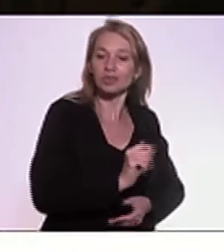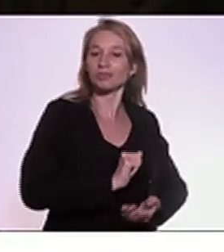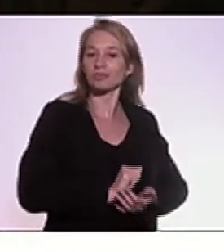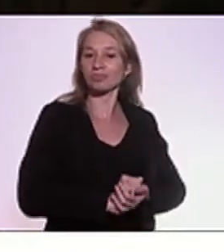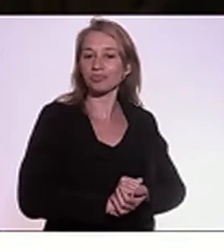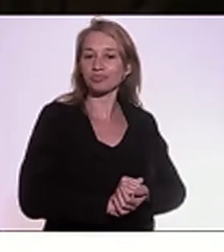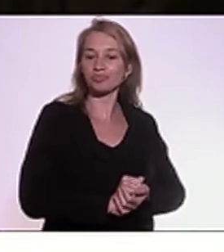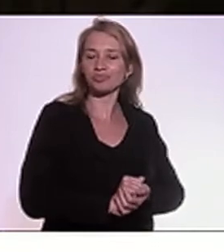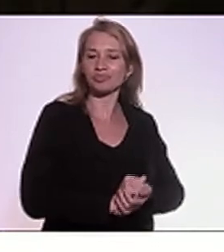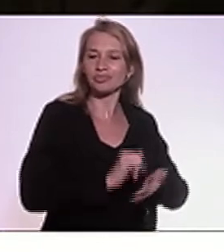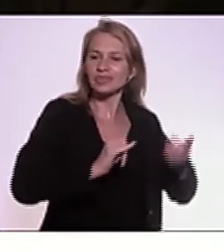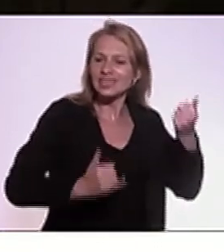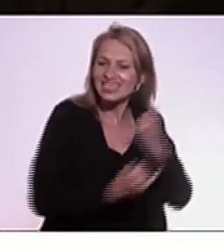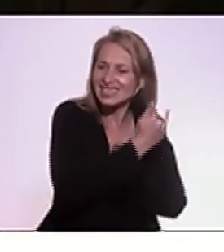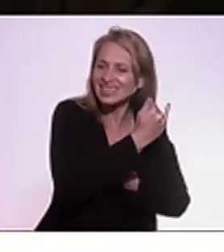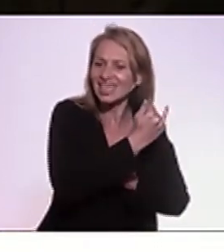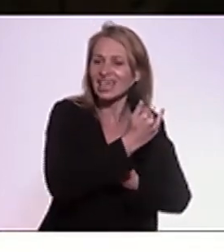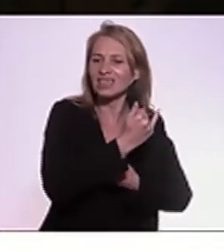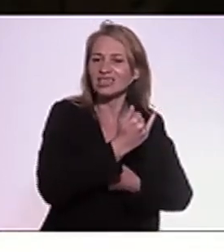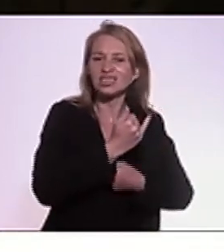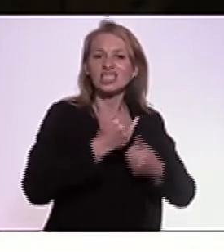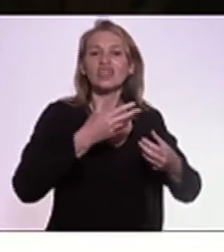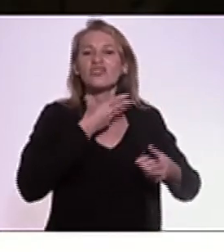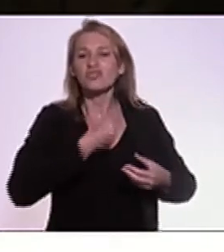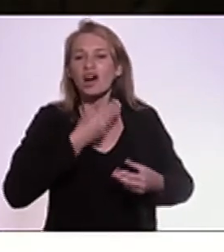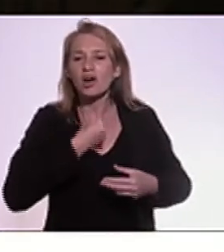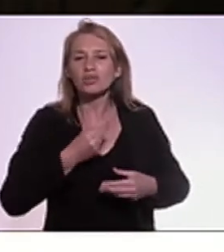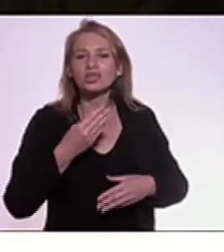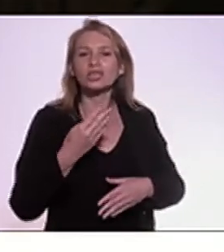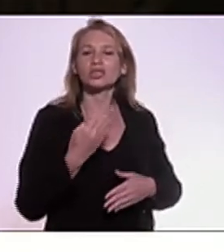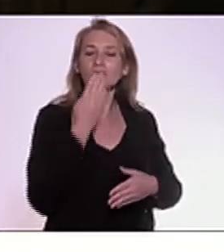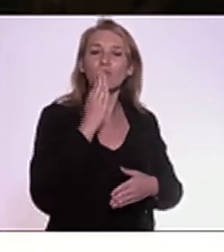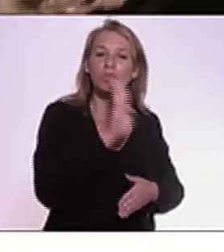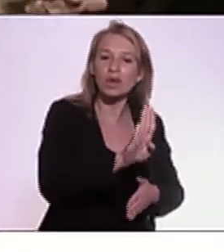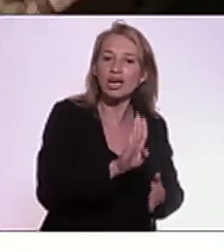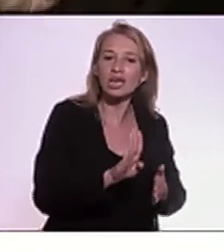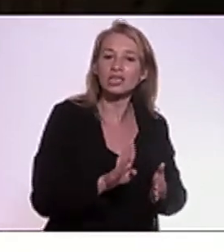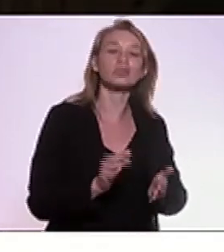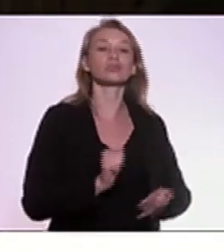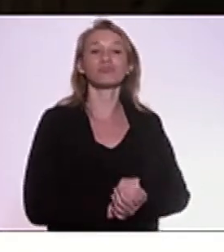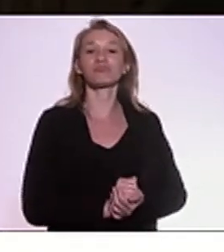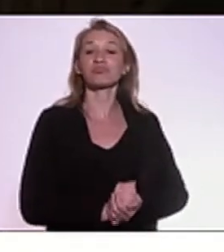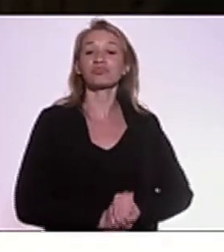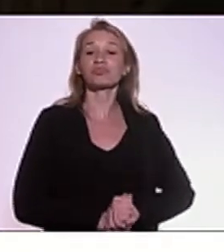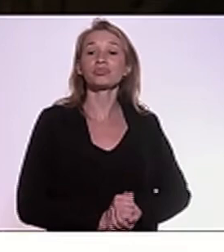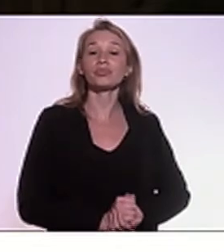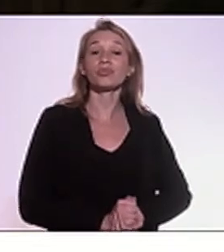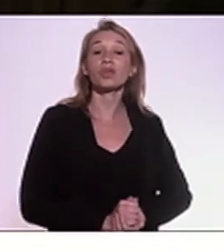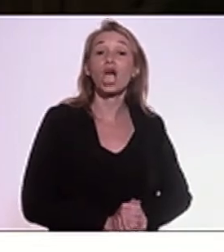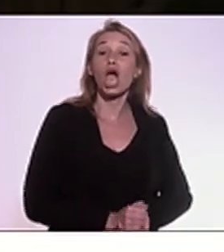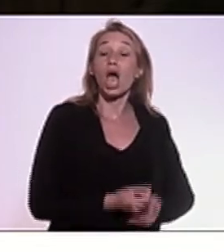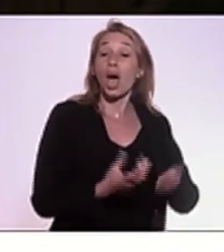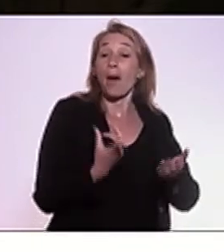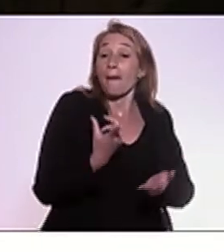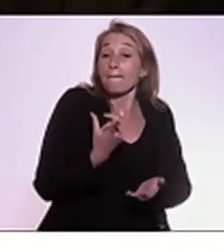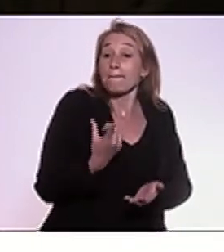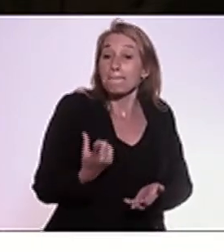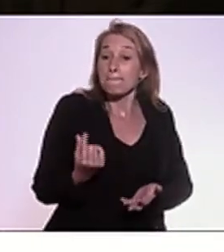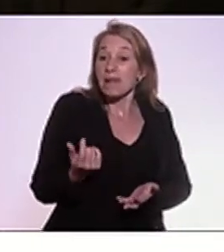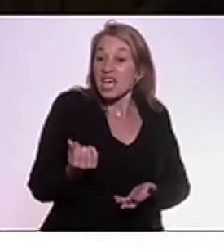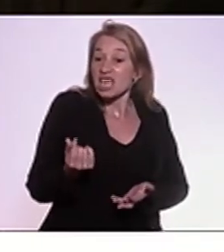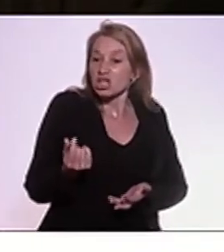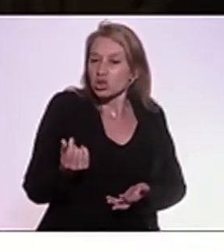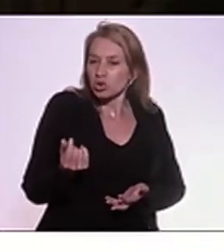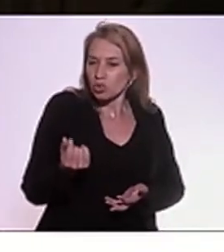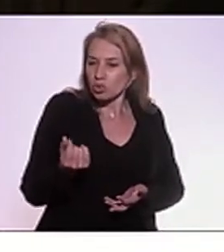engrupidos, enganados. Falsas promoções, preços promocionais, que quando você checa, bota na